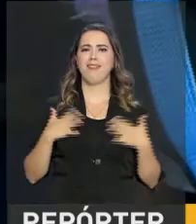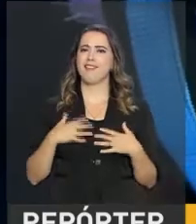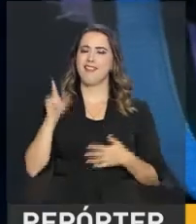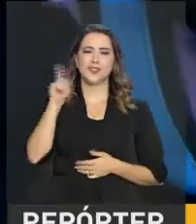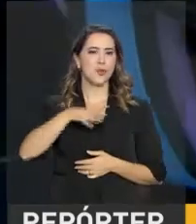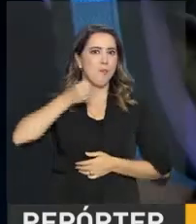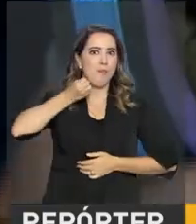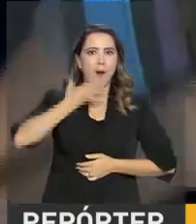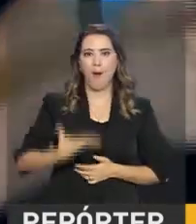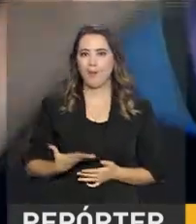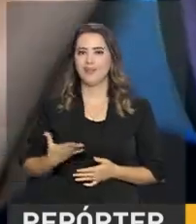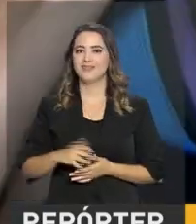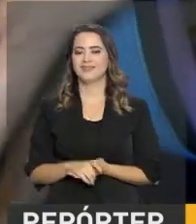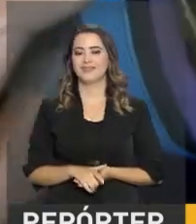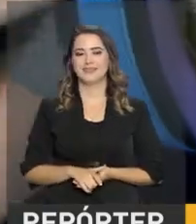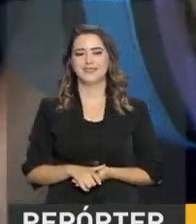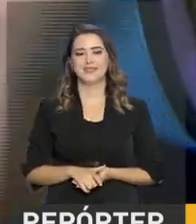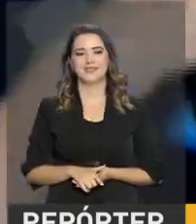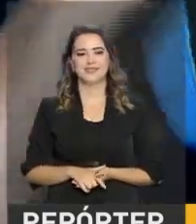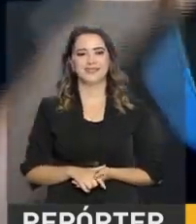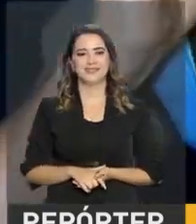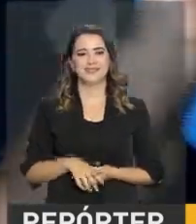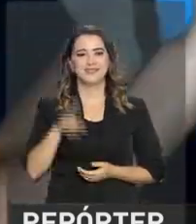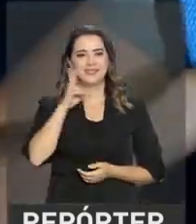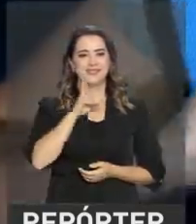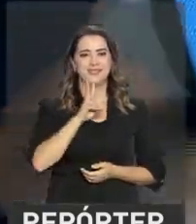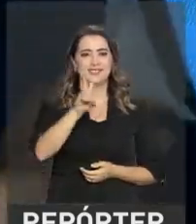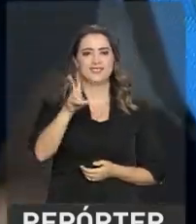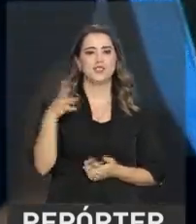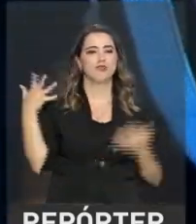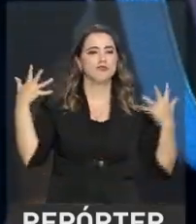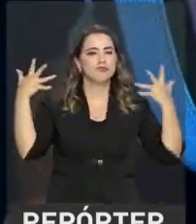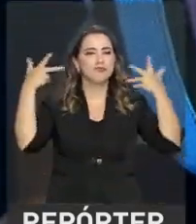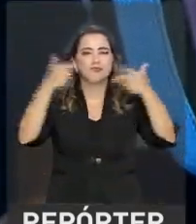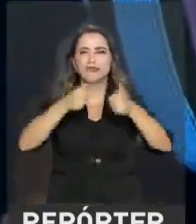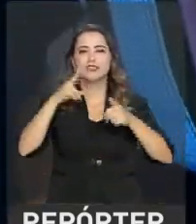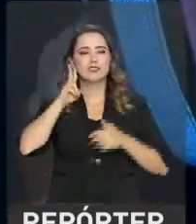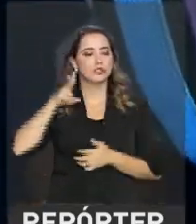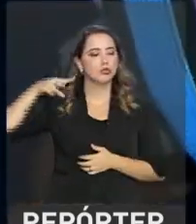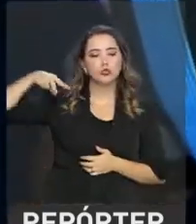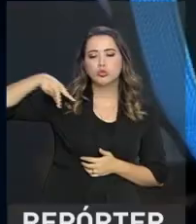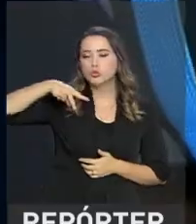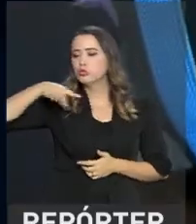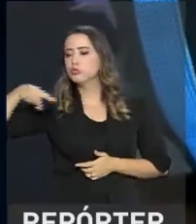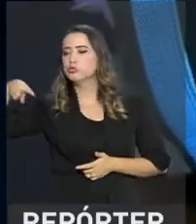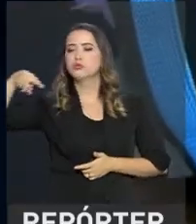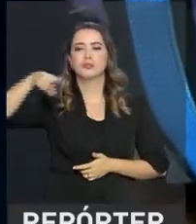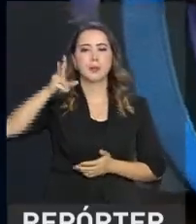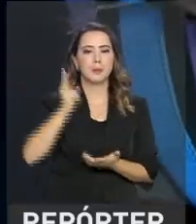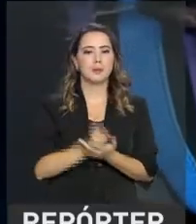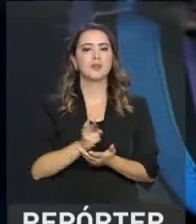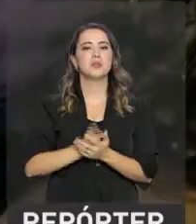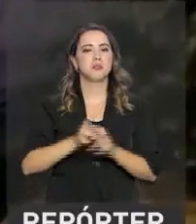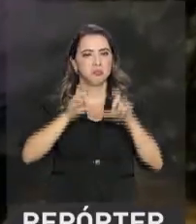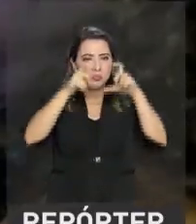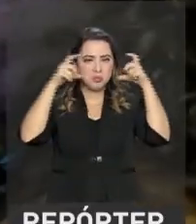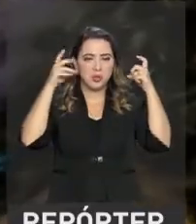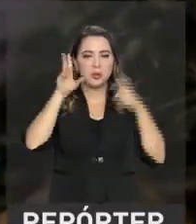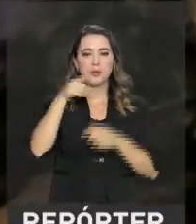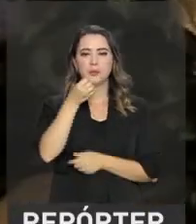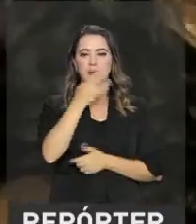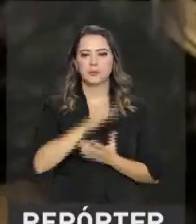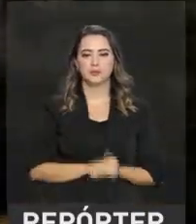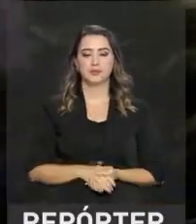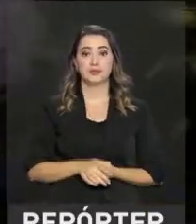demais se é perder tanta coisa bonita sim do alto mesmo sendo virtual muito bom com pior